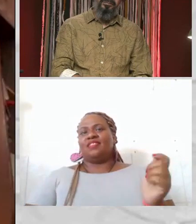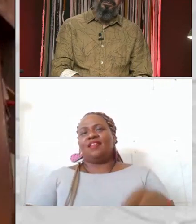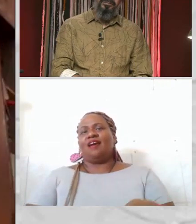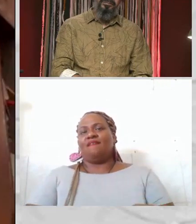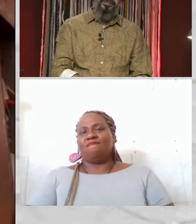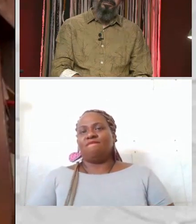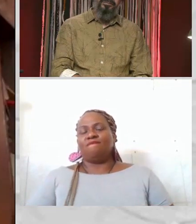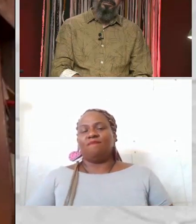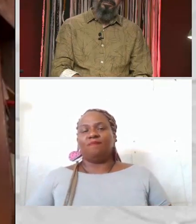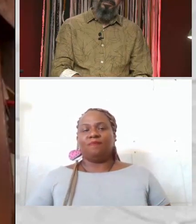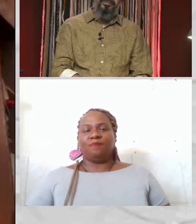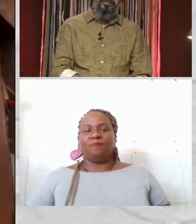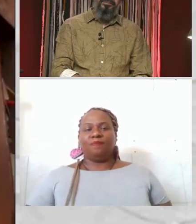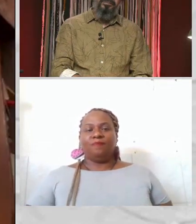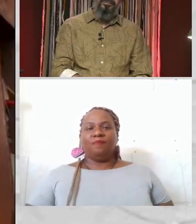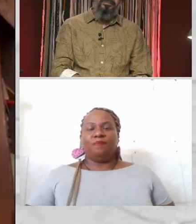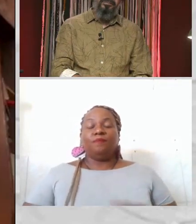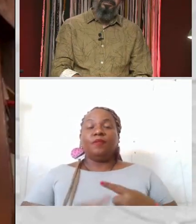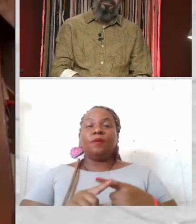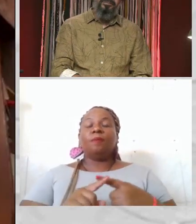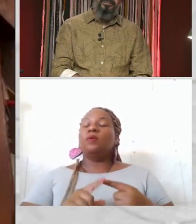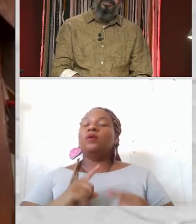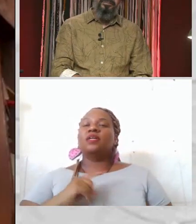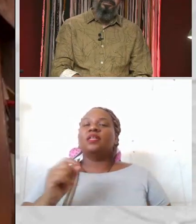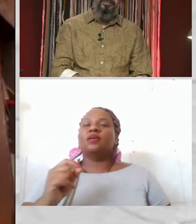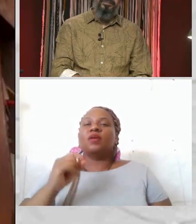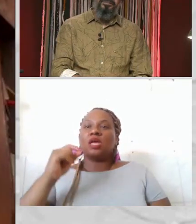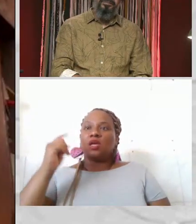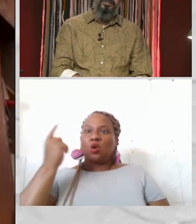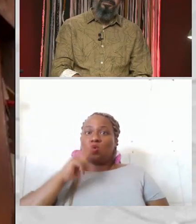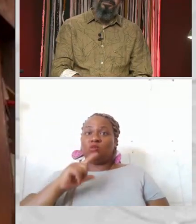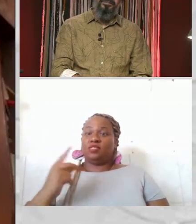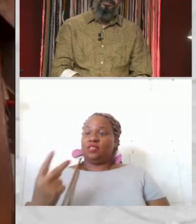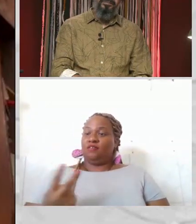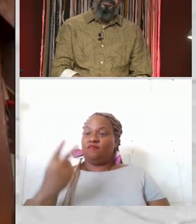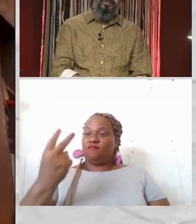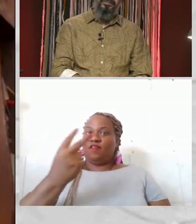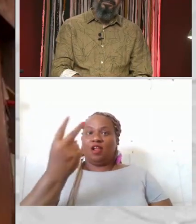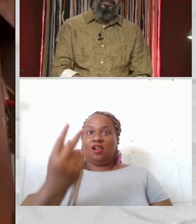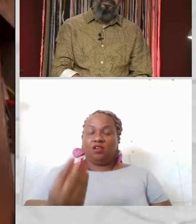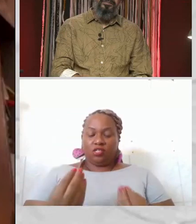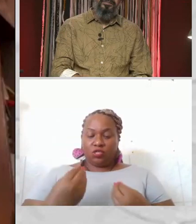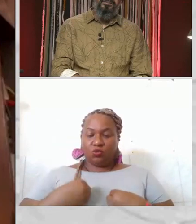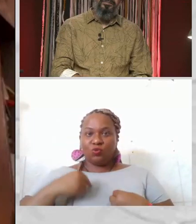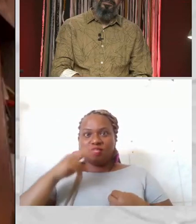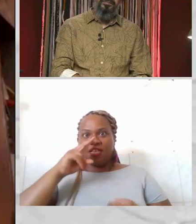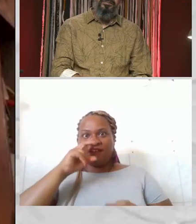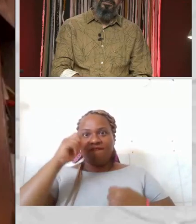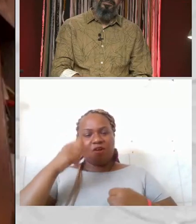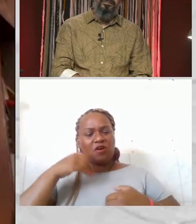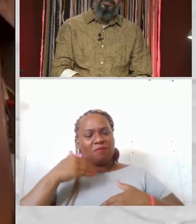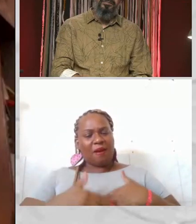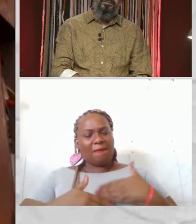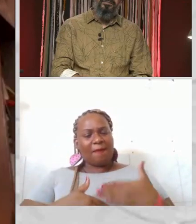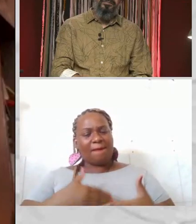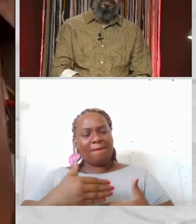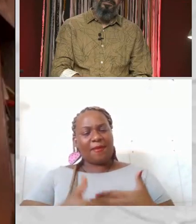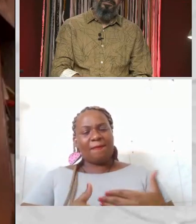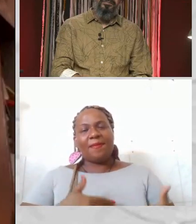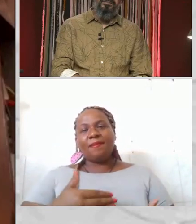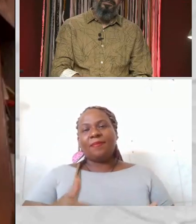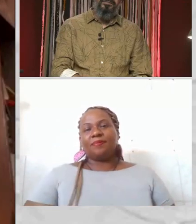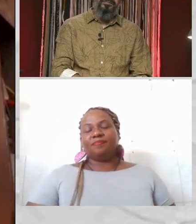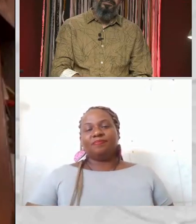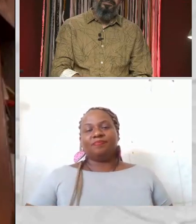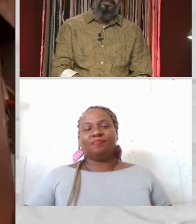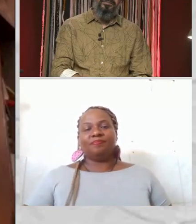foi um valor, digamos, que nos fortaleceu nessa caminhada tão árdua que ainda está, né? Estamos num momento